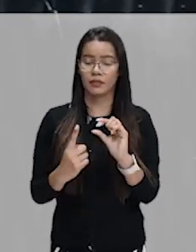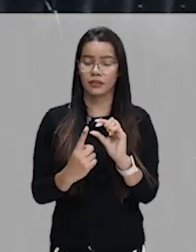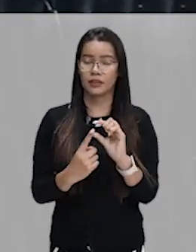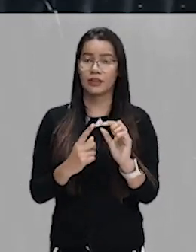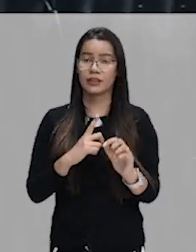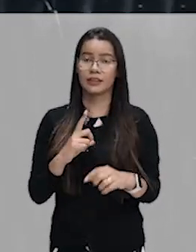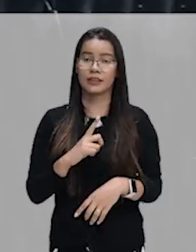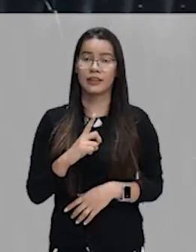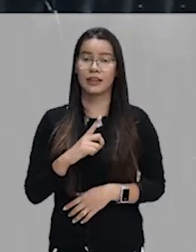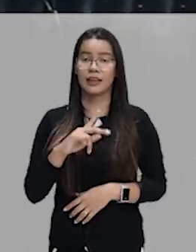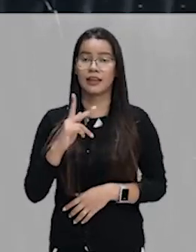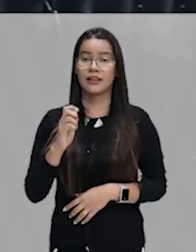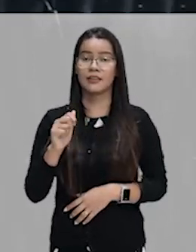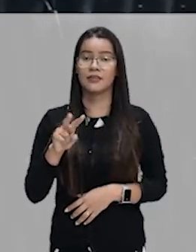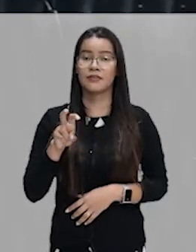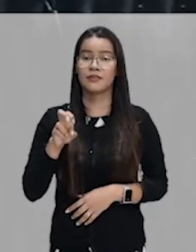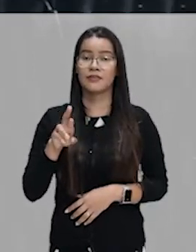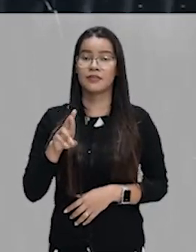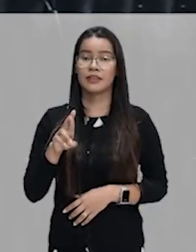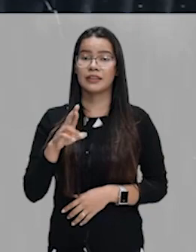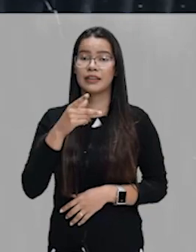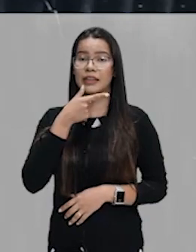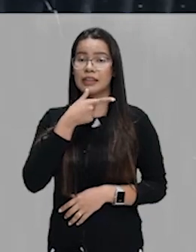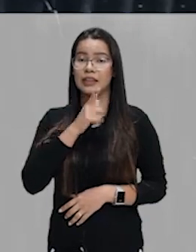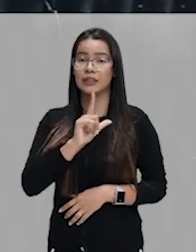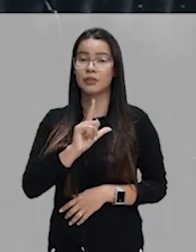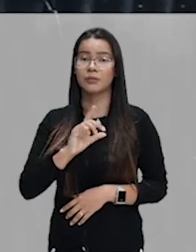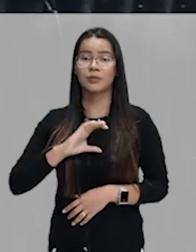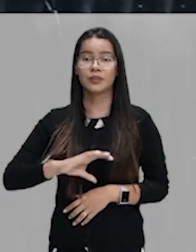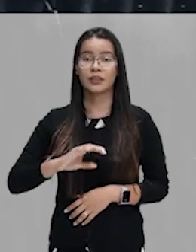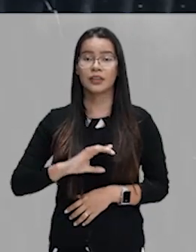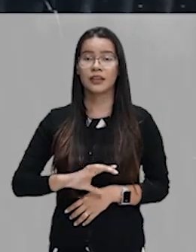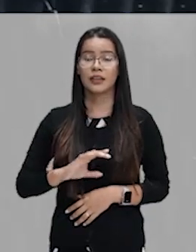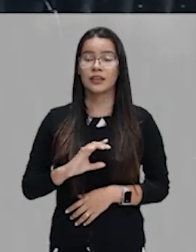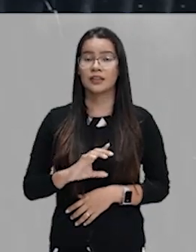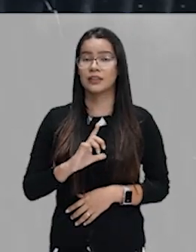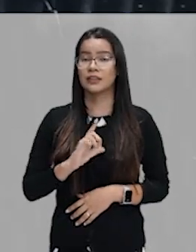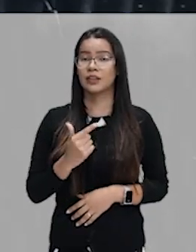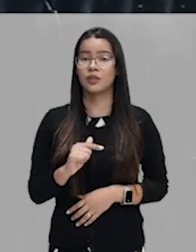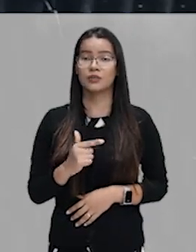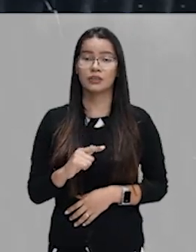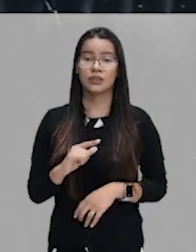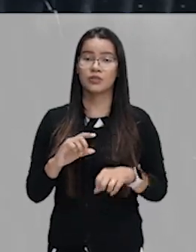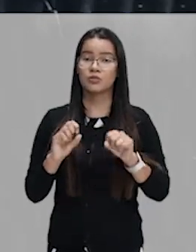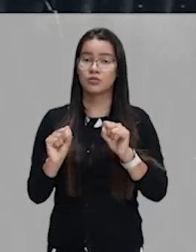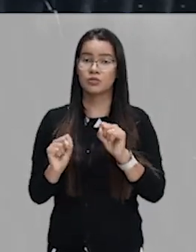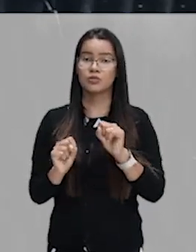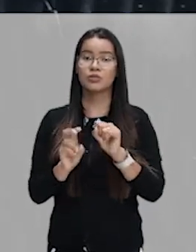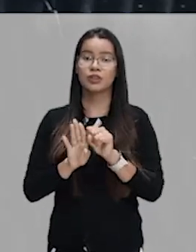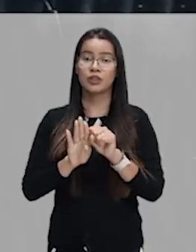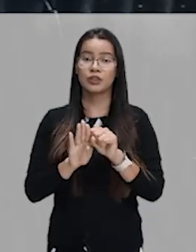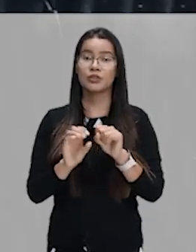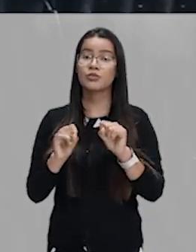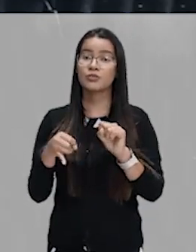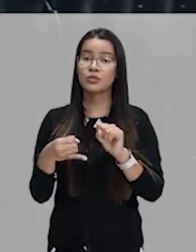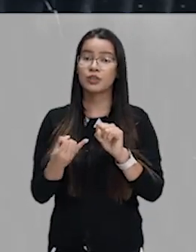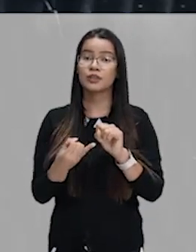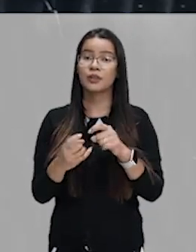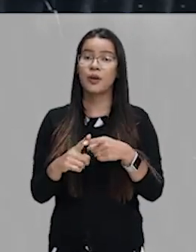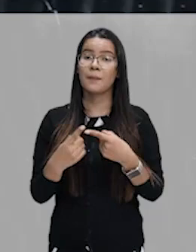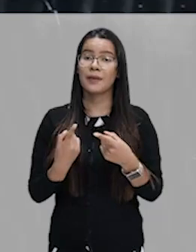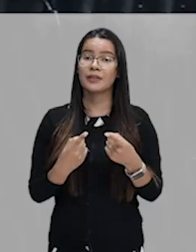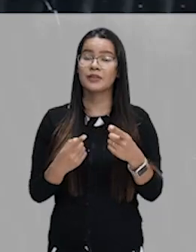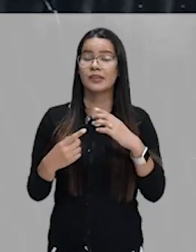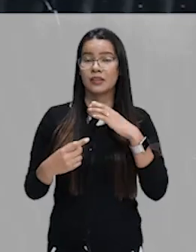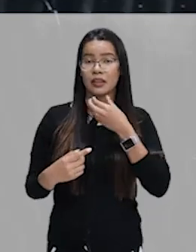verbo impessoal, ou seja, não tem sujeito. No inglês é a mesma coisa. O verbo dare to